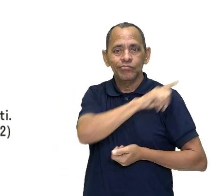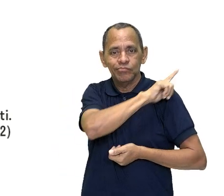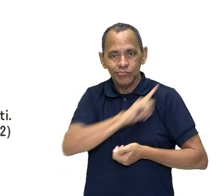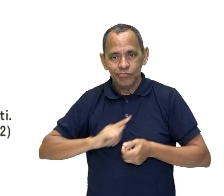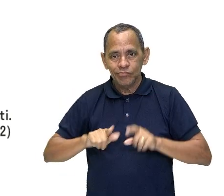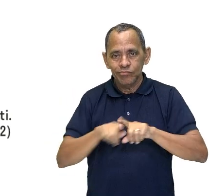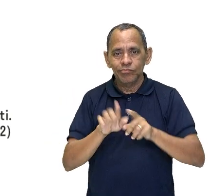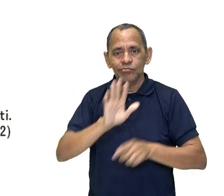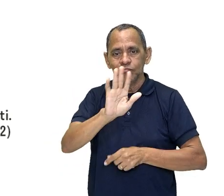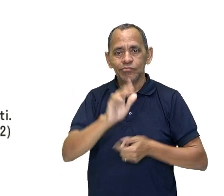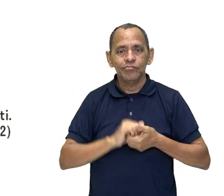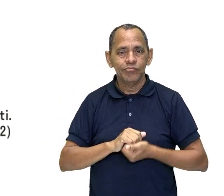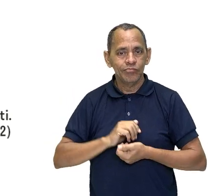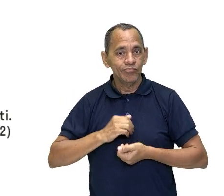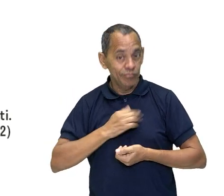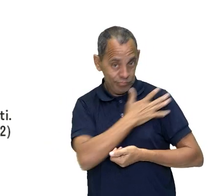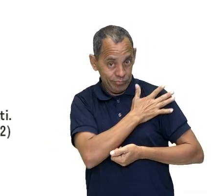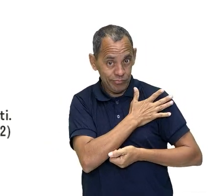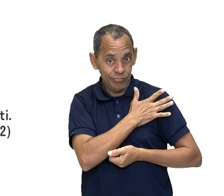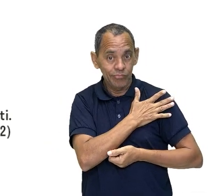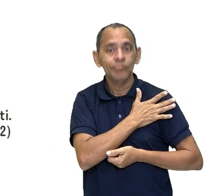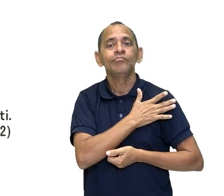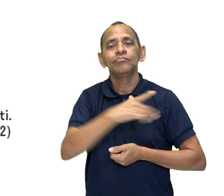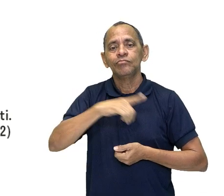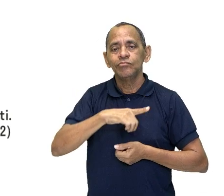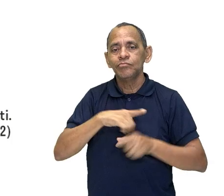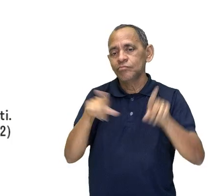em contrapartida, tinha apoio